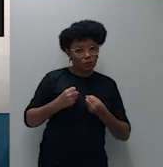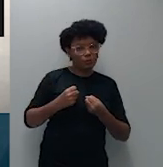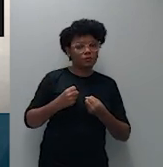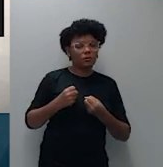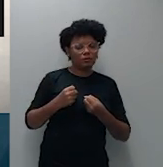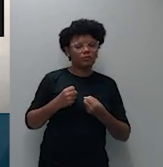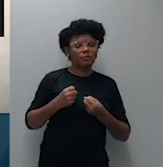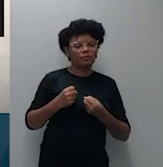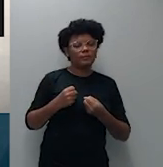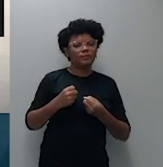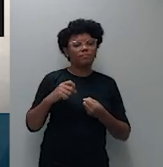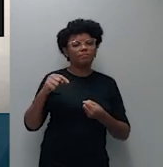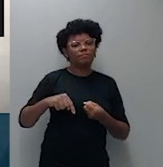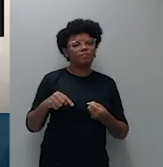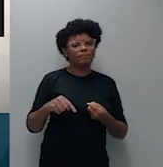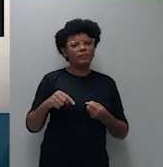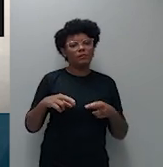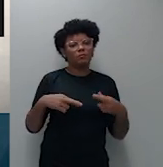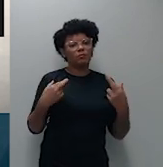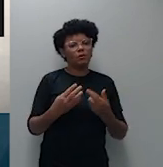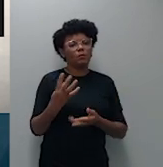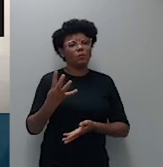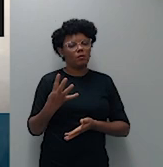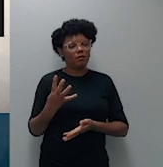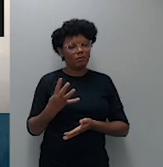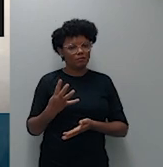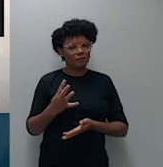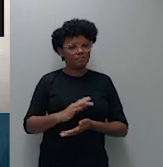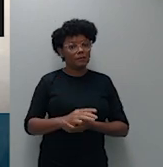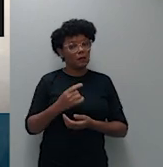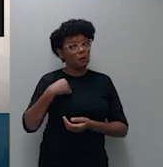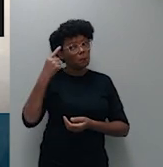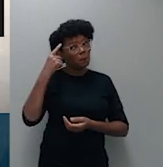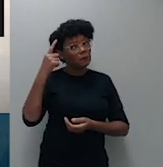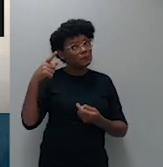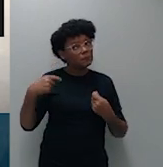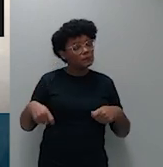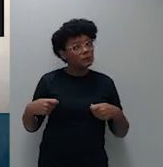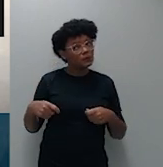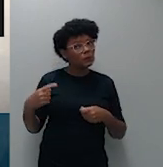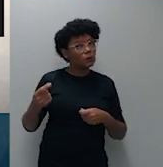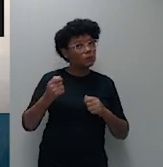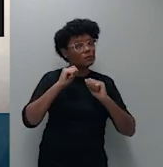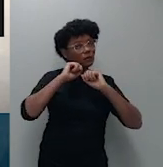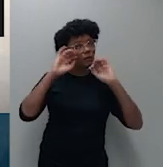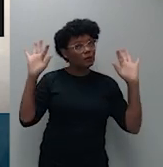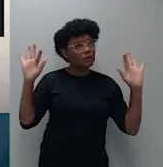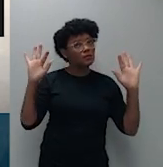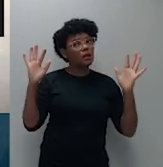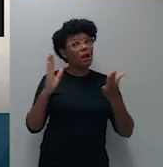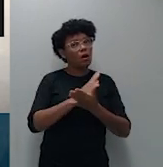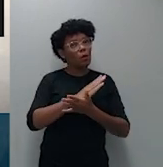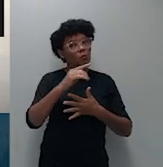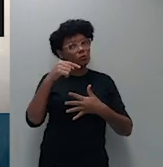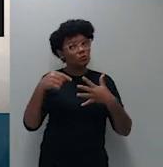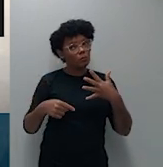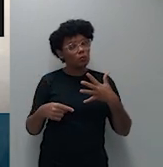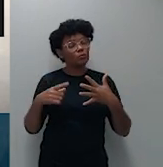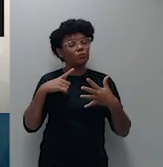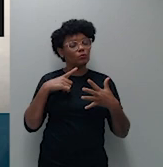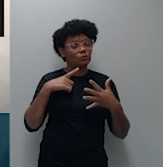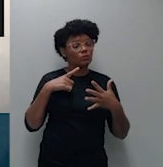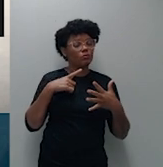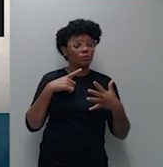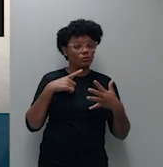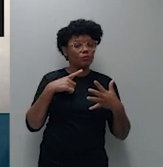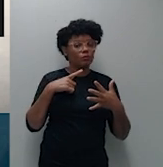acolhida aqui pela quarta turno pensa que precisamos esclarecer alguns pontos que